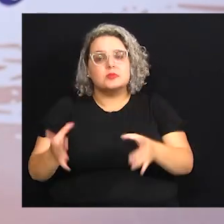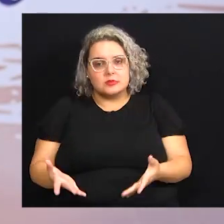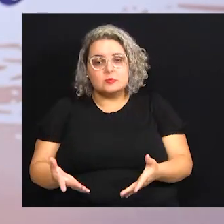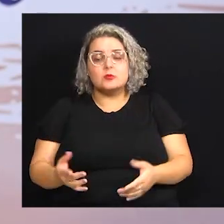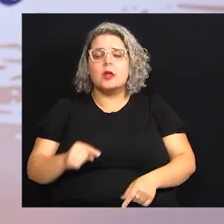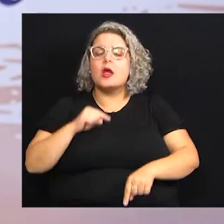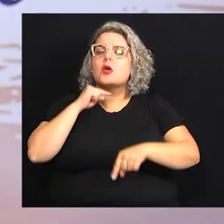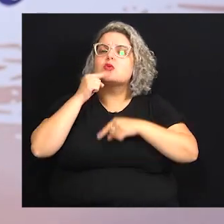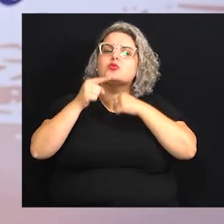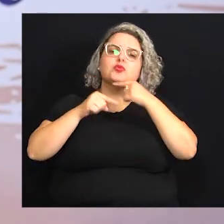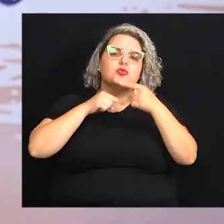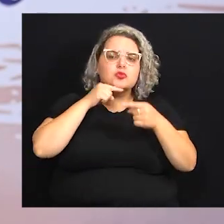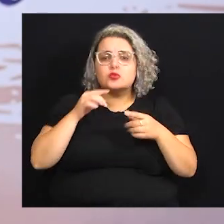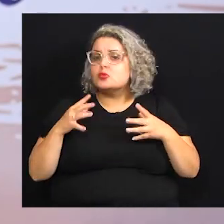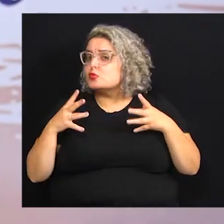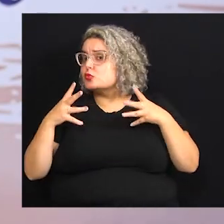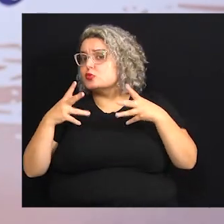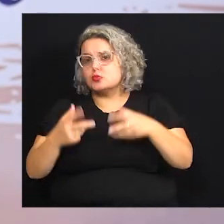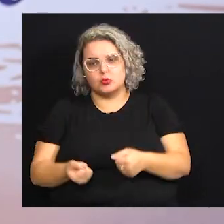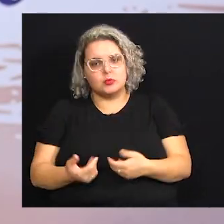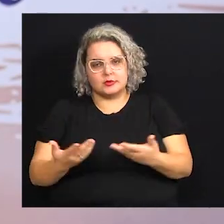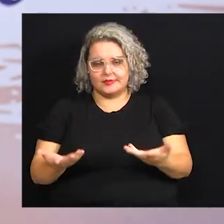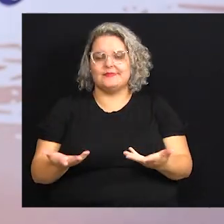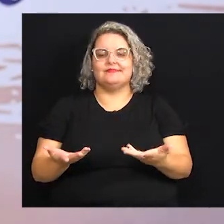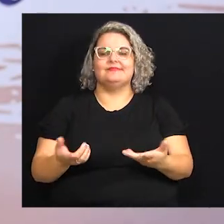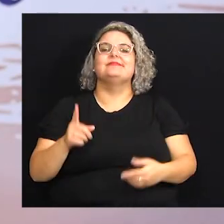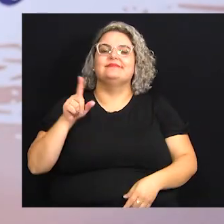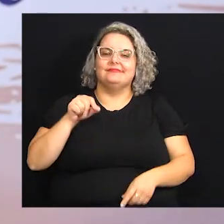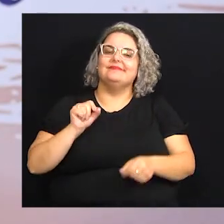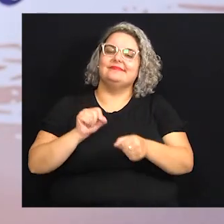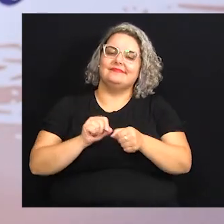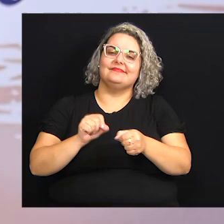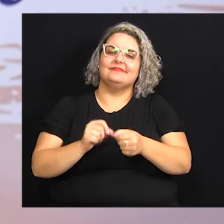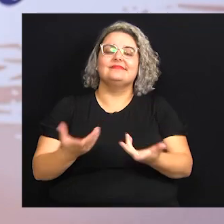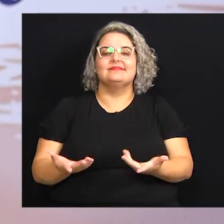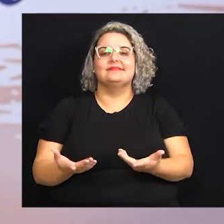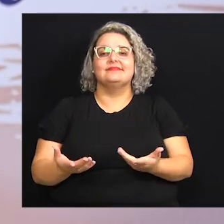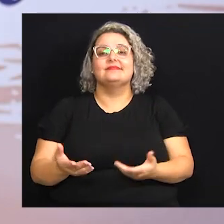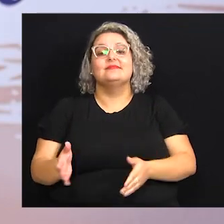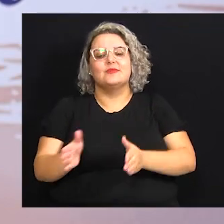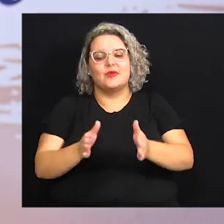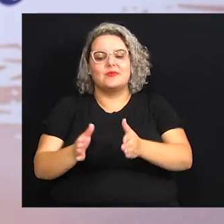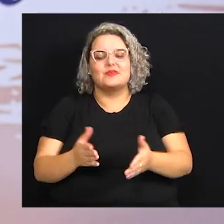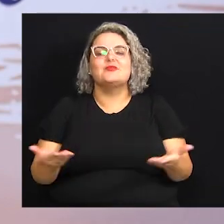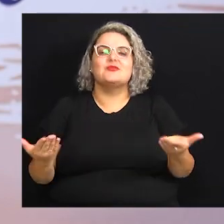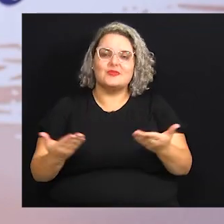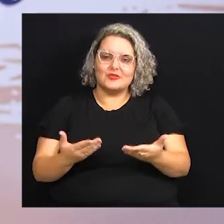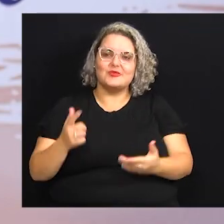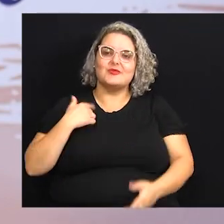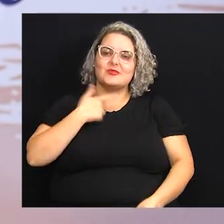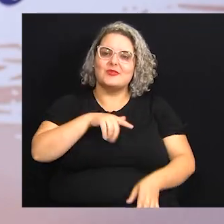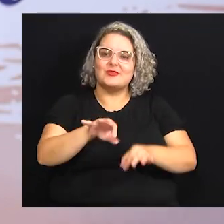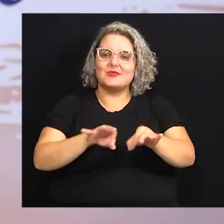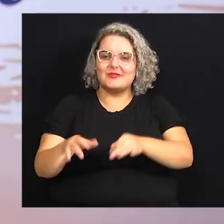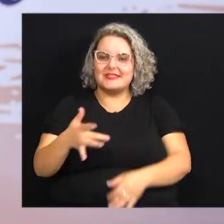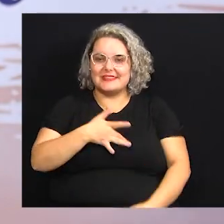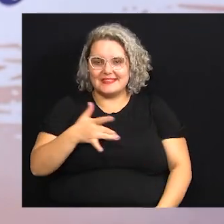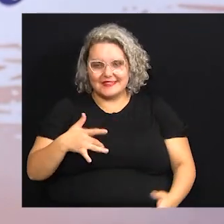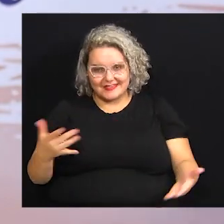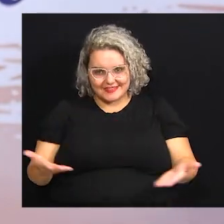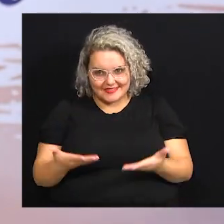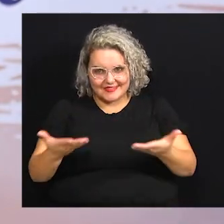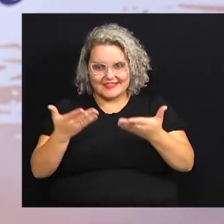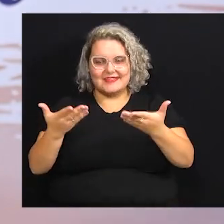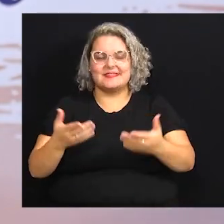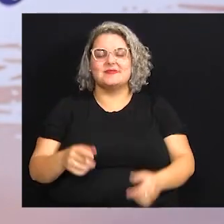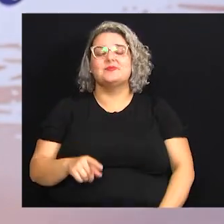especialista para tirar todas as suas dúvidas. E foi o que a gente fez na edição de hoje. No nosso programa, no Saúde é